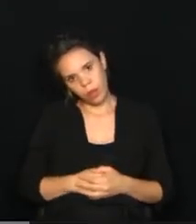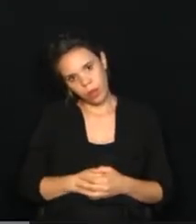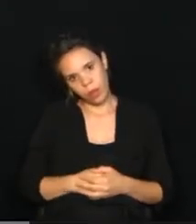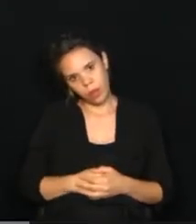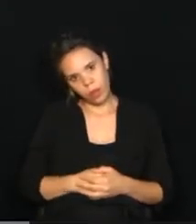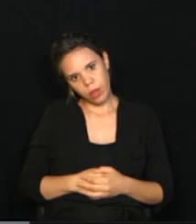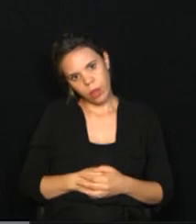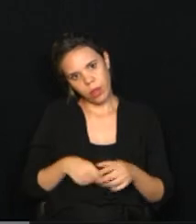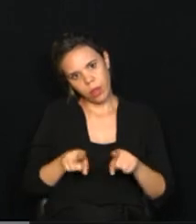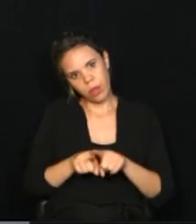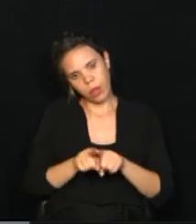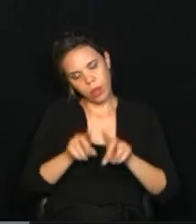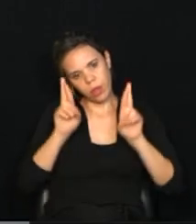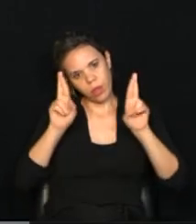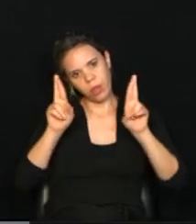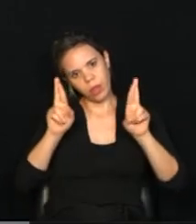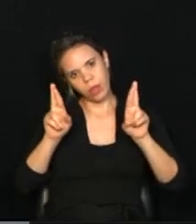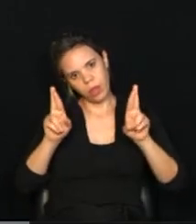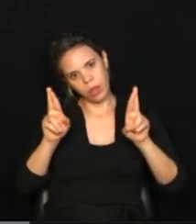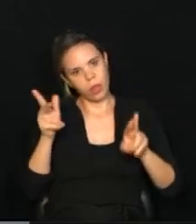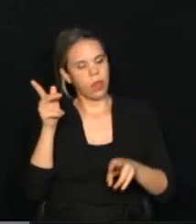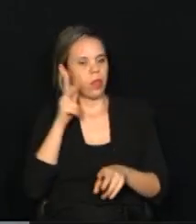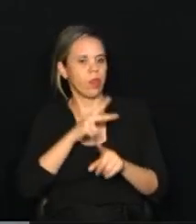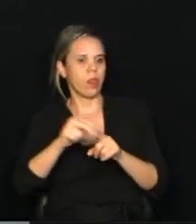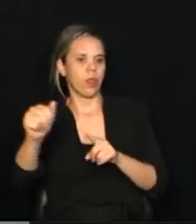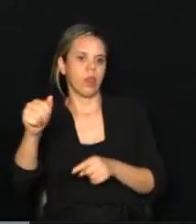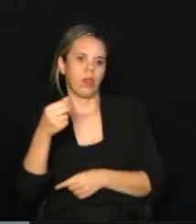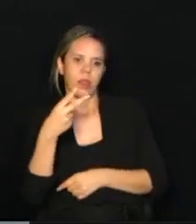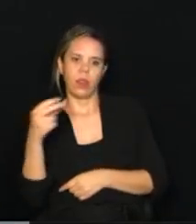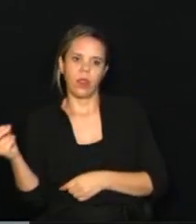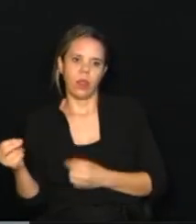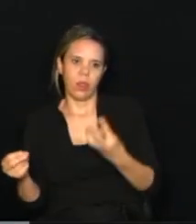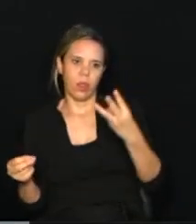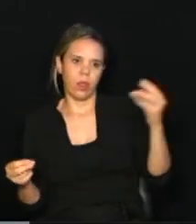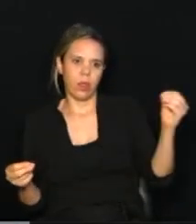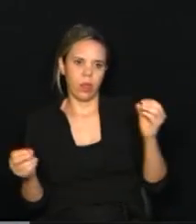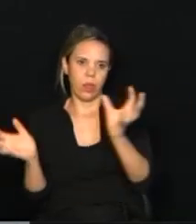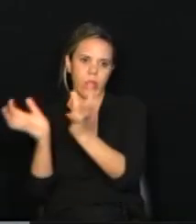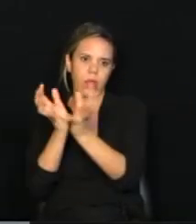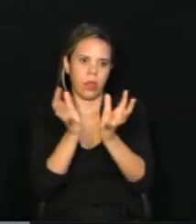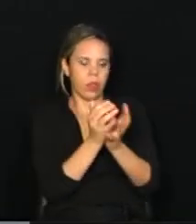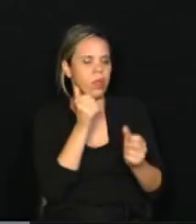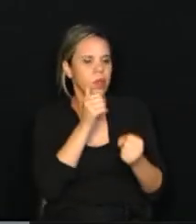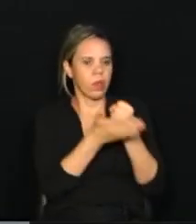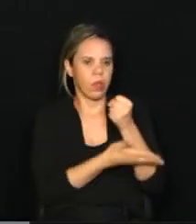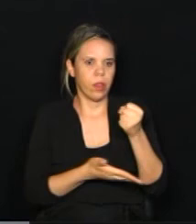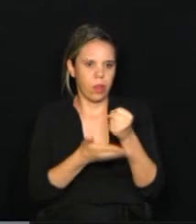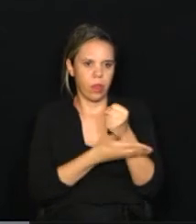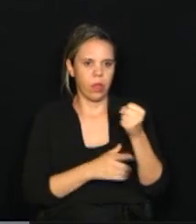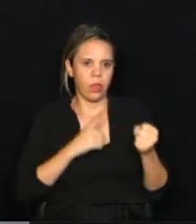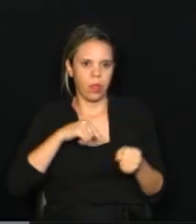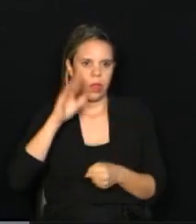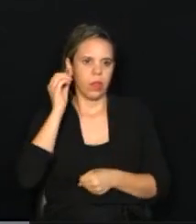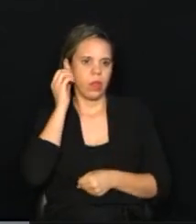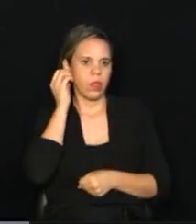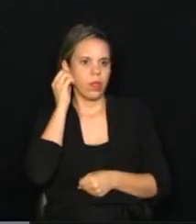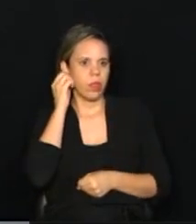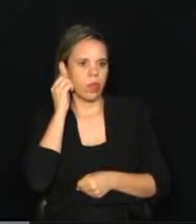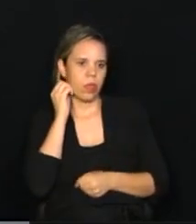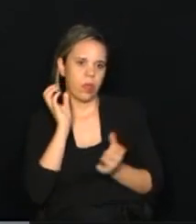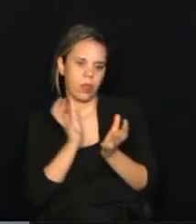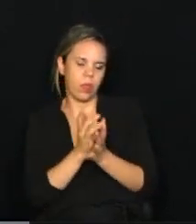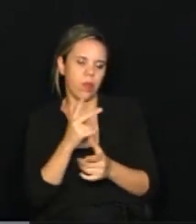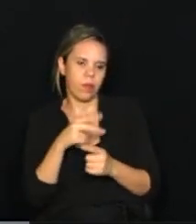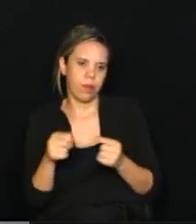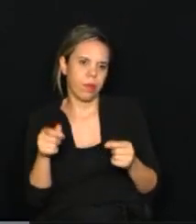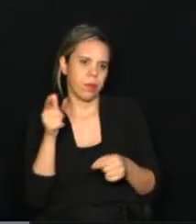Eu também espero, né, que a gente consiga aí 20, 30 times, que as meninas da base tenham times para jogar